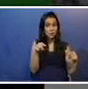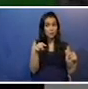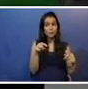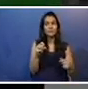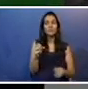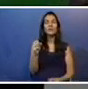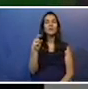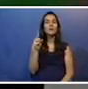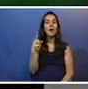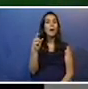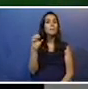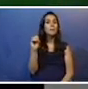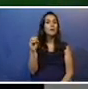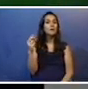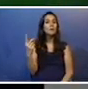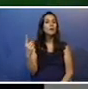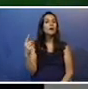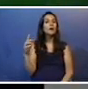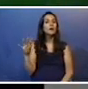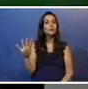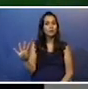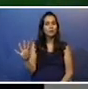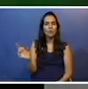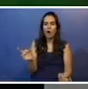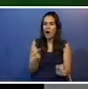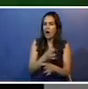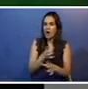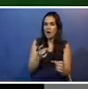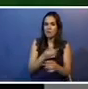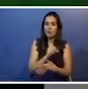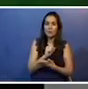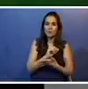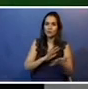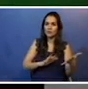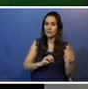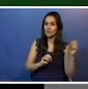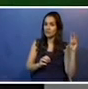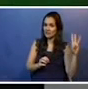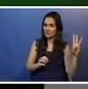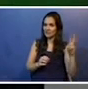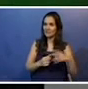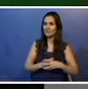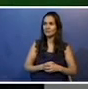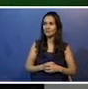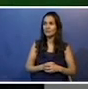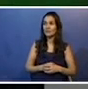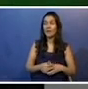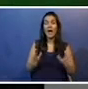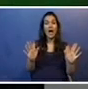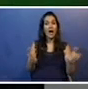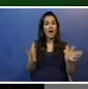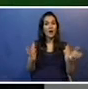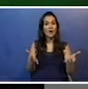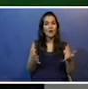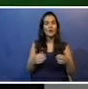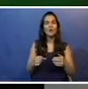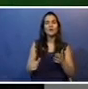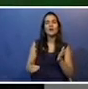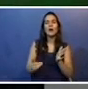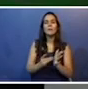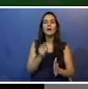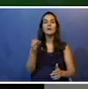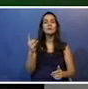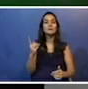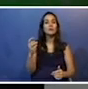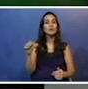1014. E terminamos o exercício 3. Agora, na página